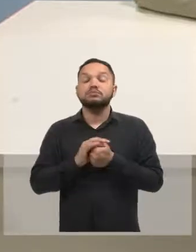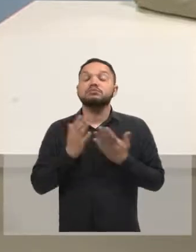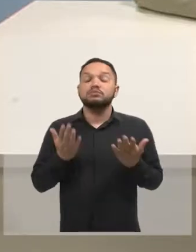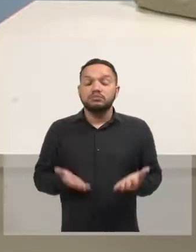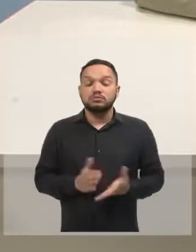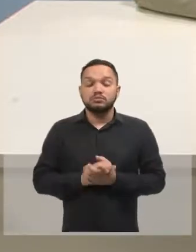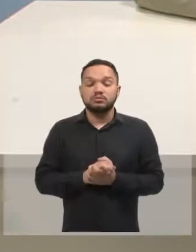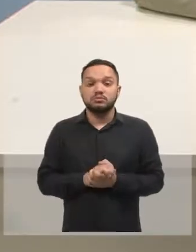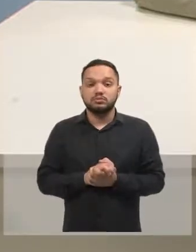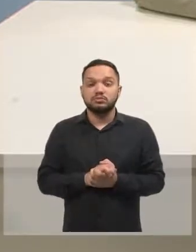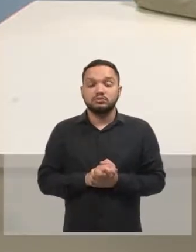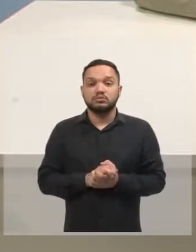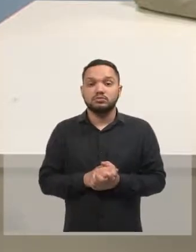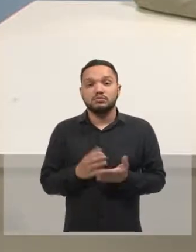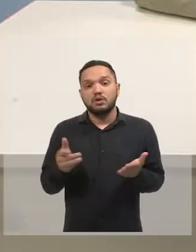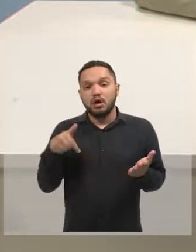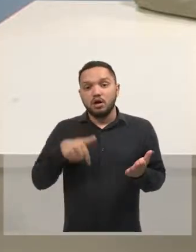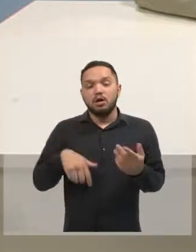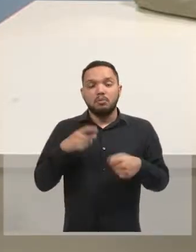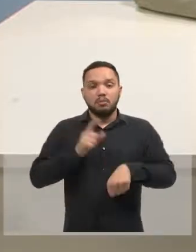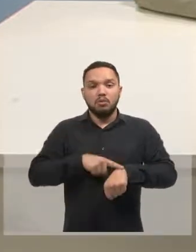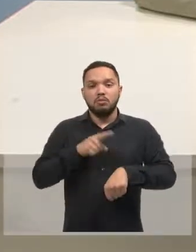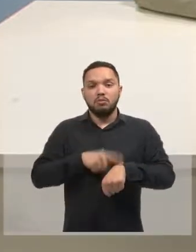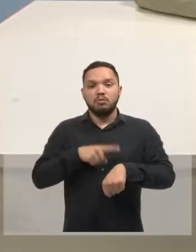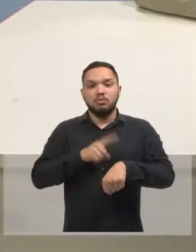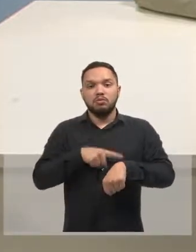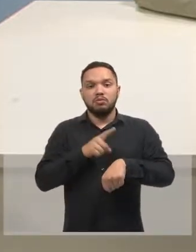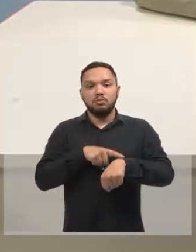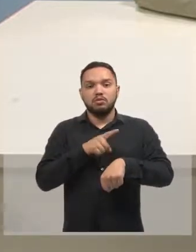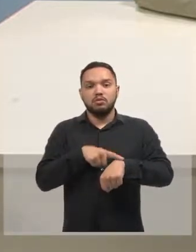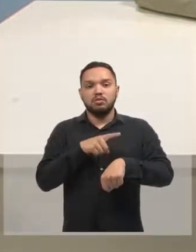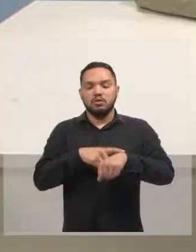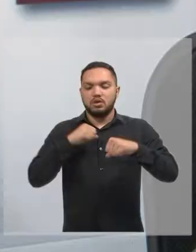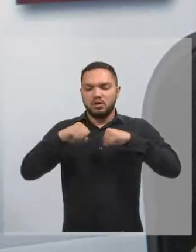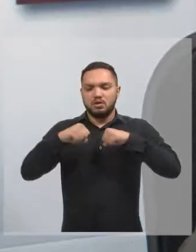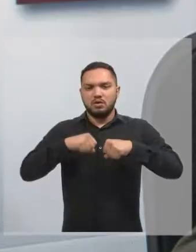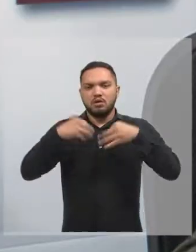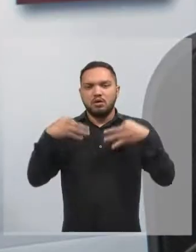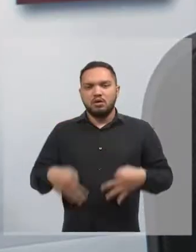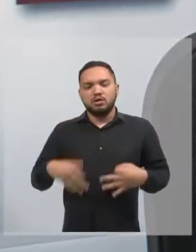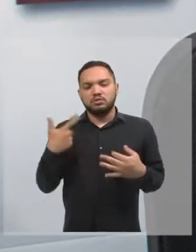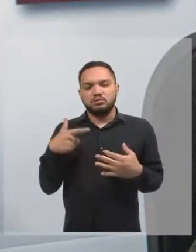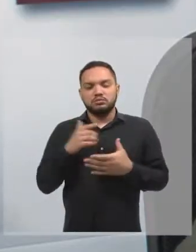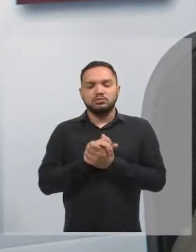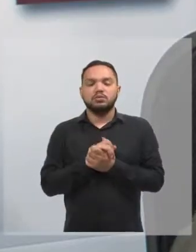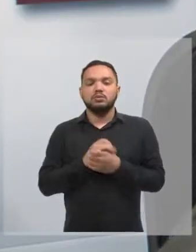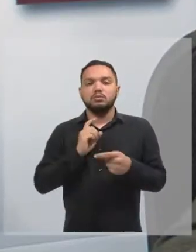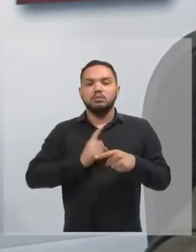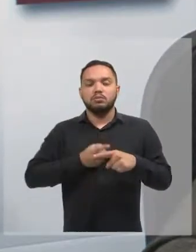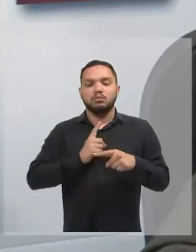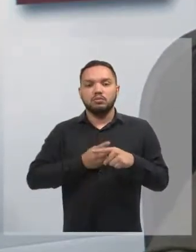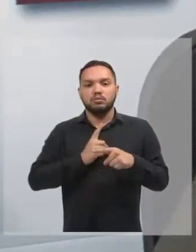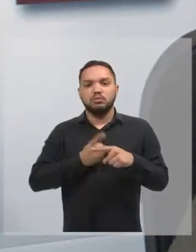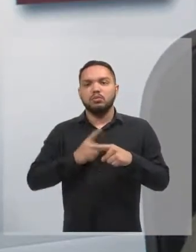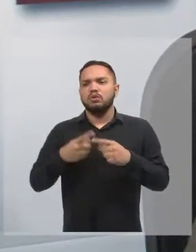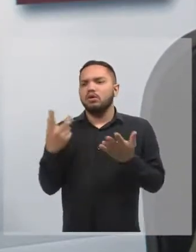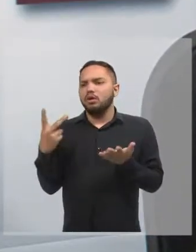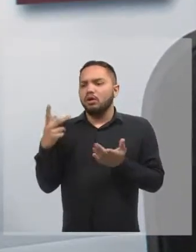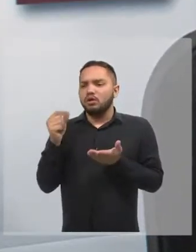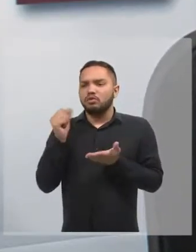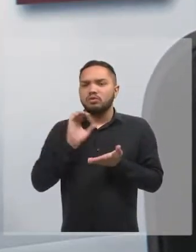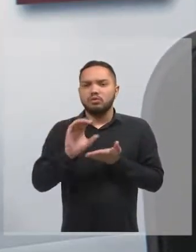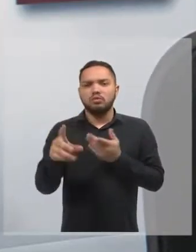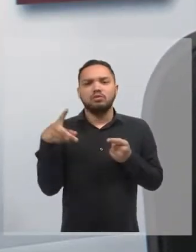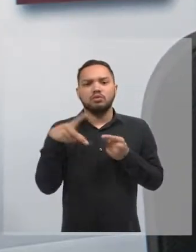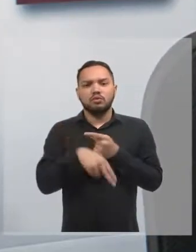É um equívoco. Não está se debatendo a discussão coerente. Por que está se cortando esses